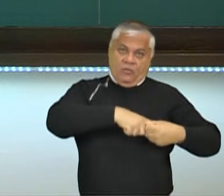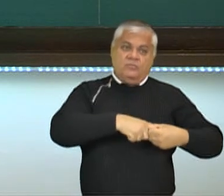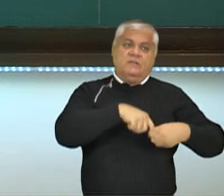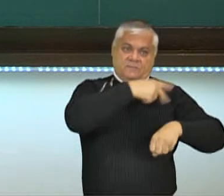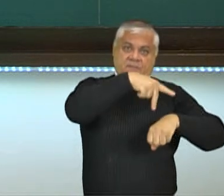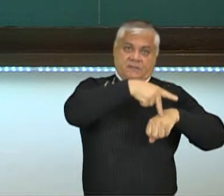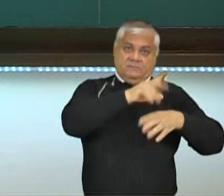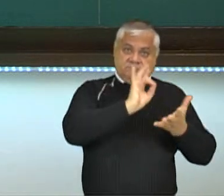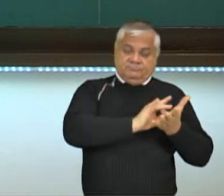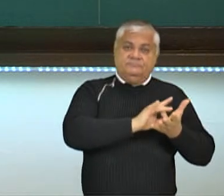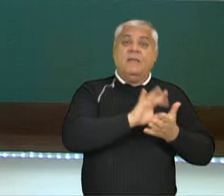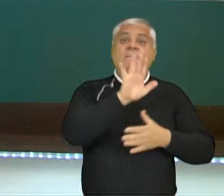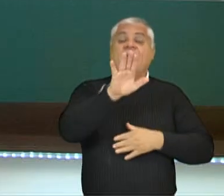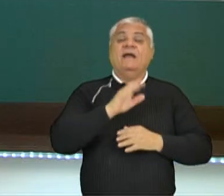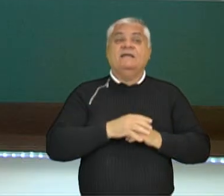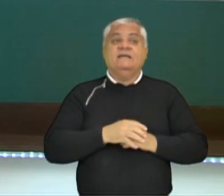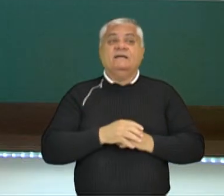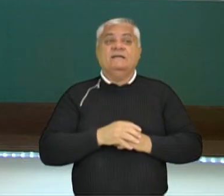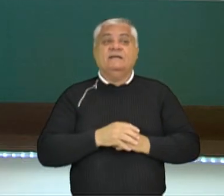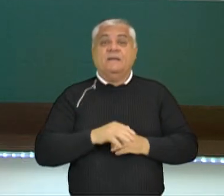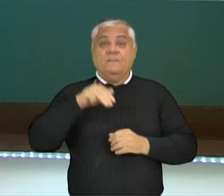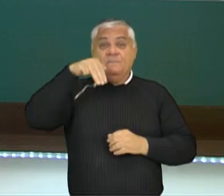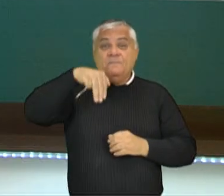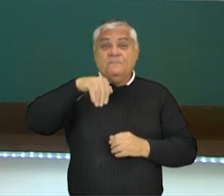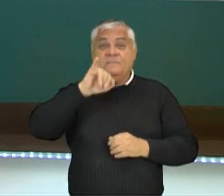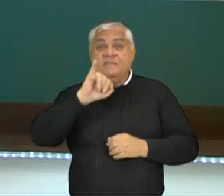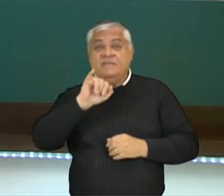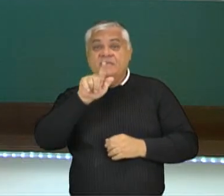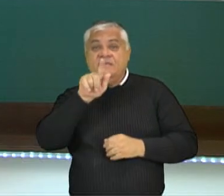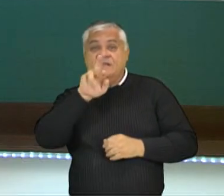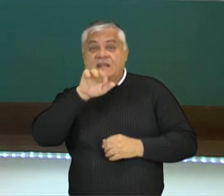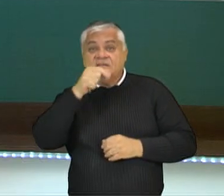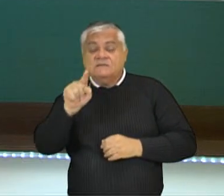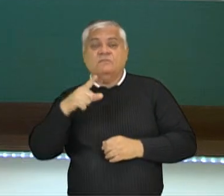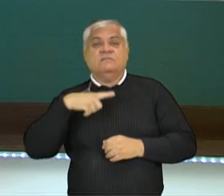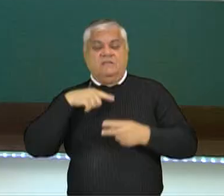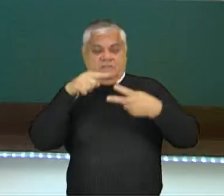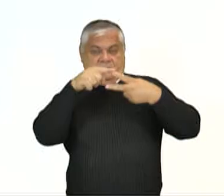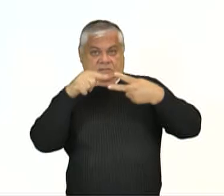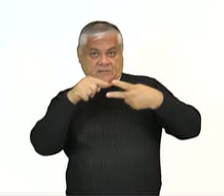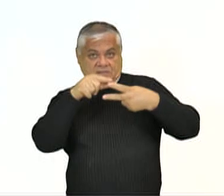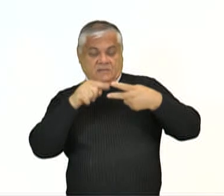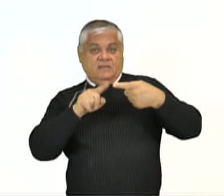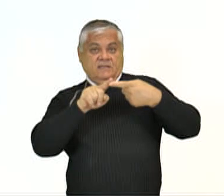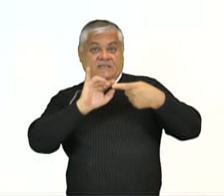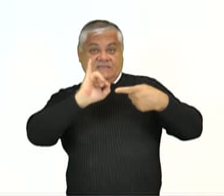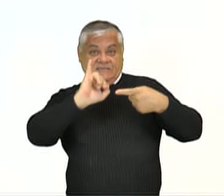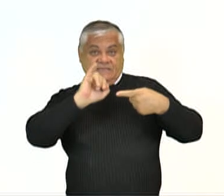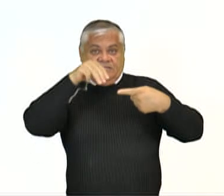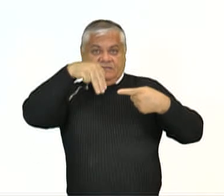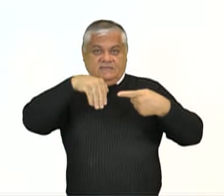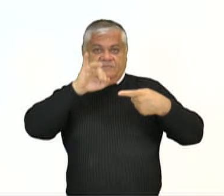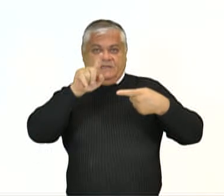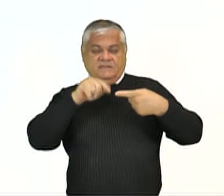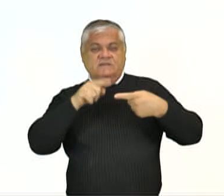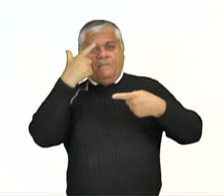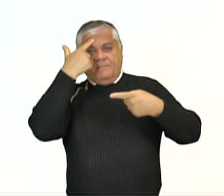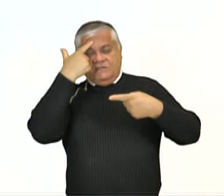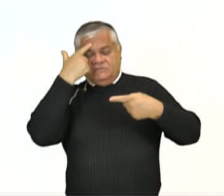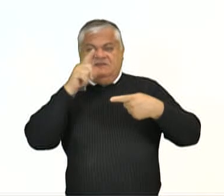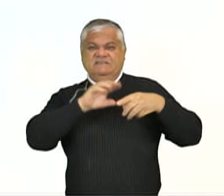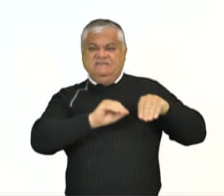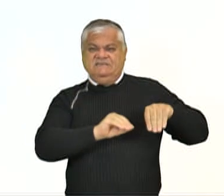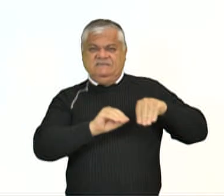origem. Mas no caso aqui então da migração, tem dois tipos aqui, ó. A imigração. O imigrante, por exemplo, é